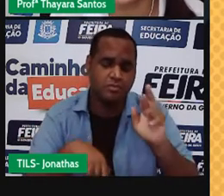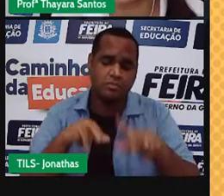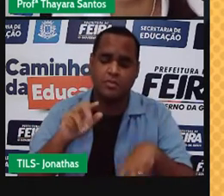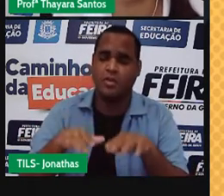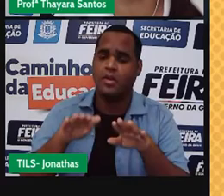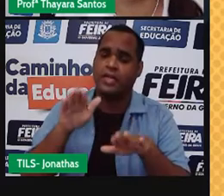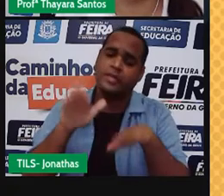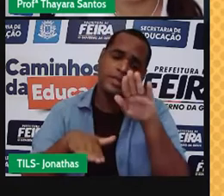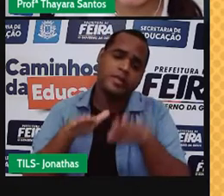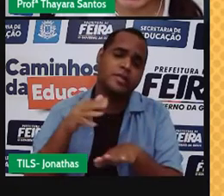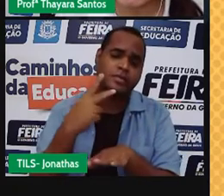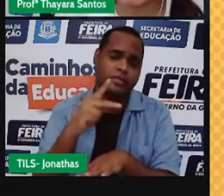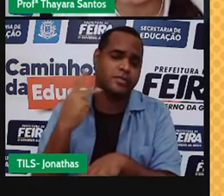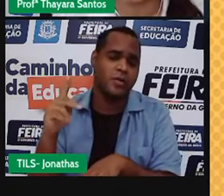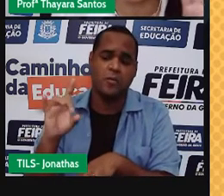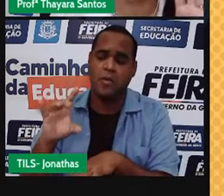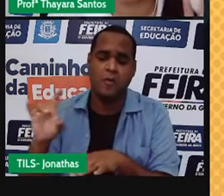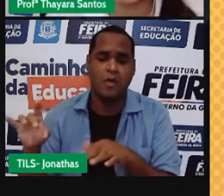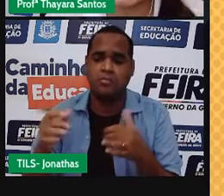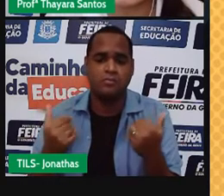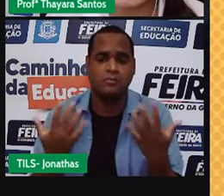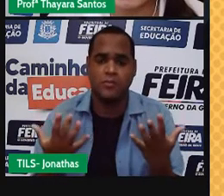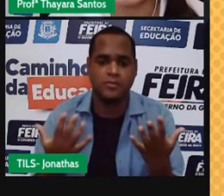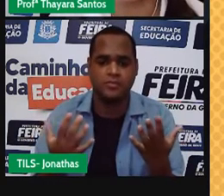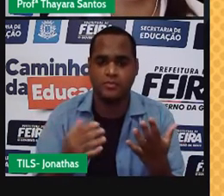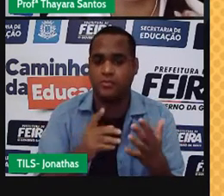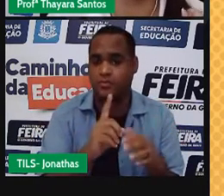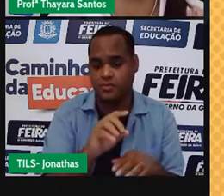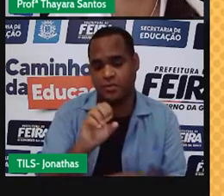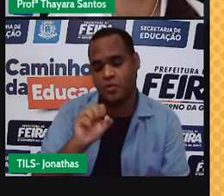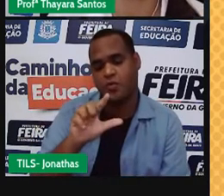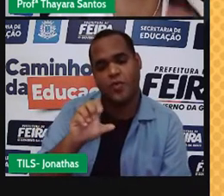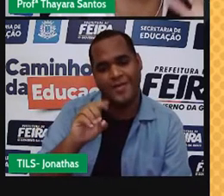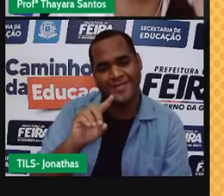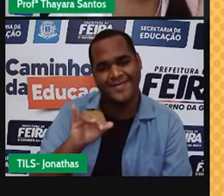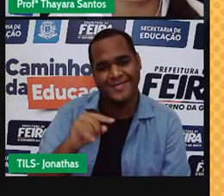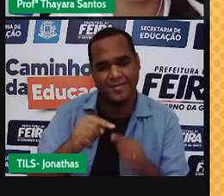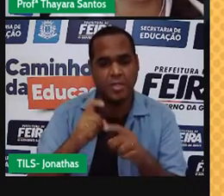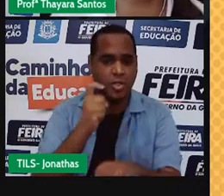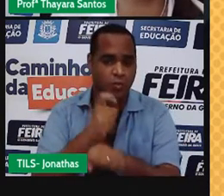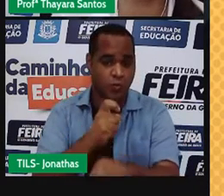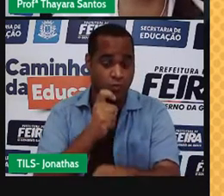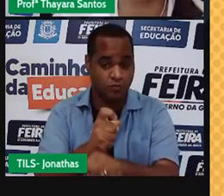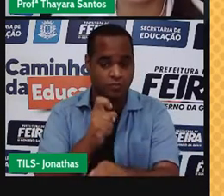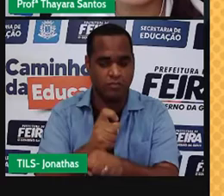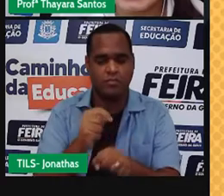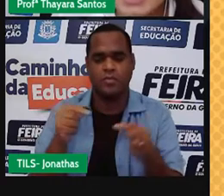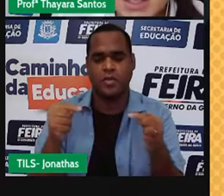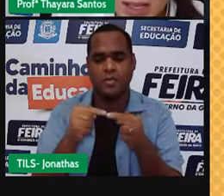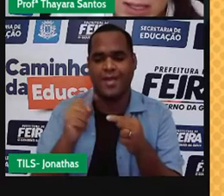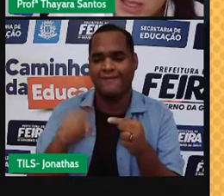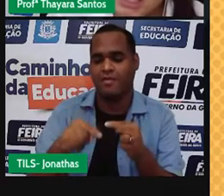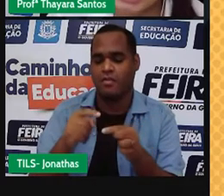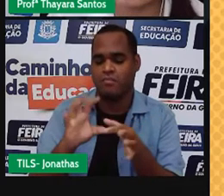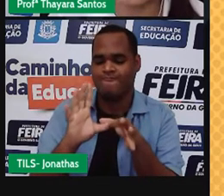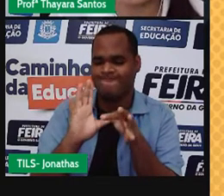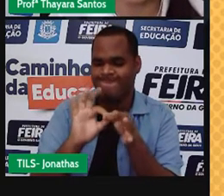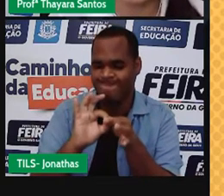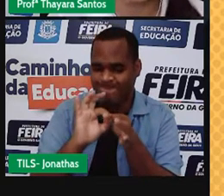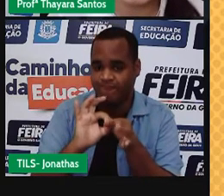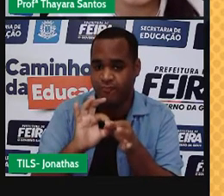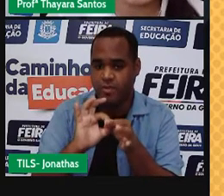do recipiente que eu coloquei então no estado sólido a matéria ela tem uma forma que a A pizza